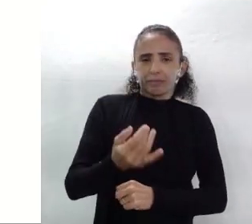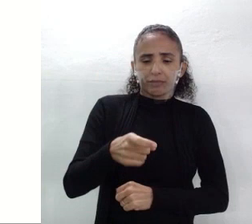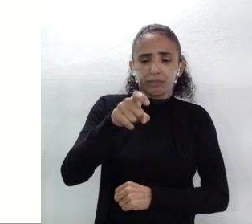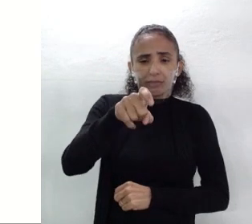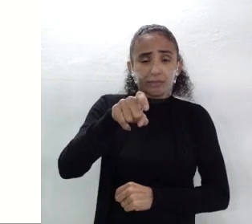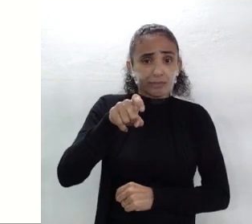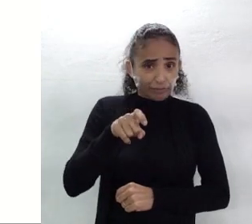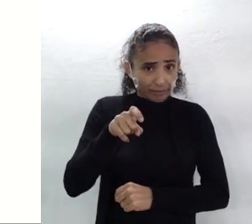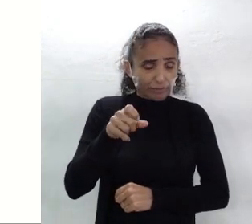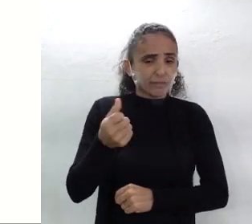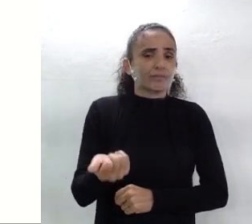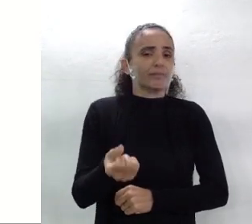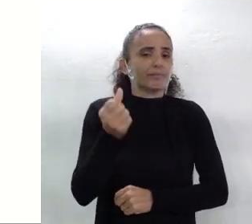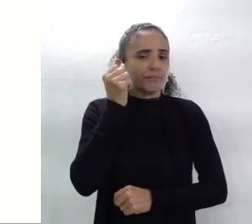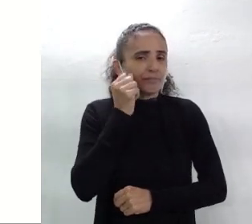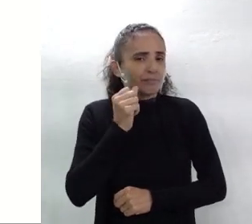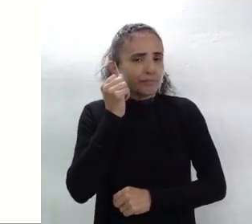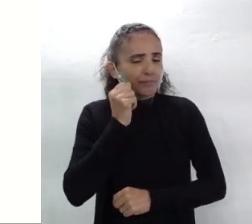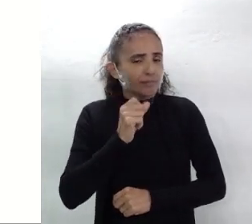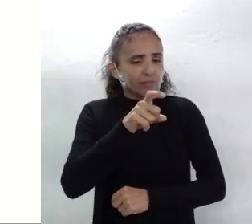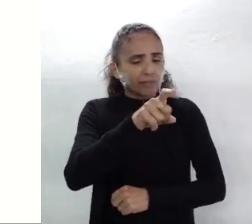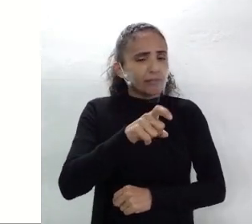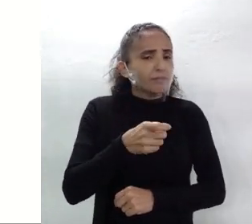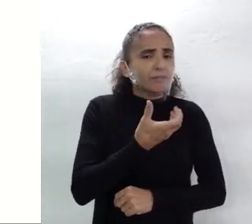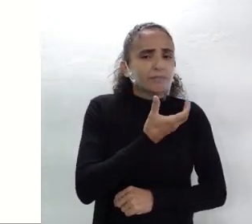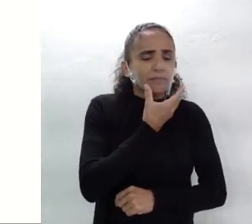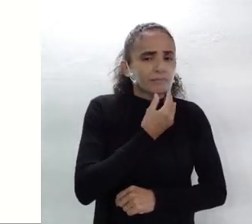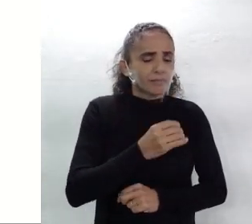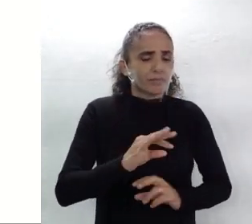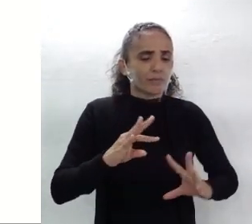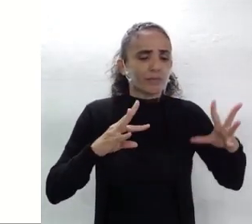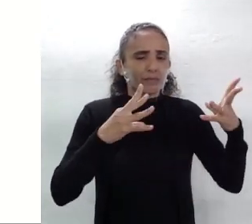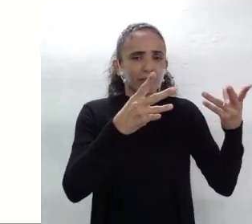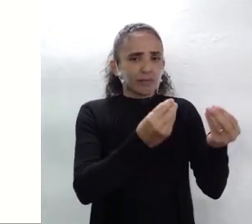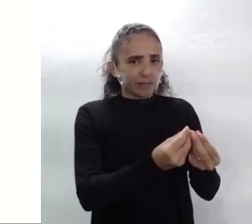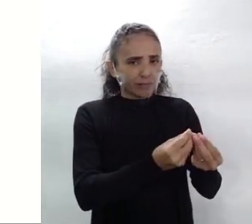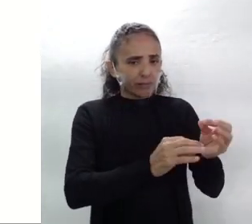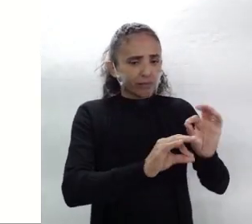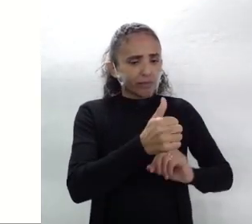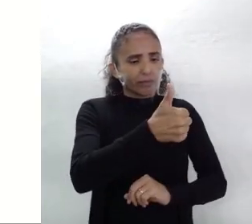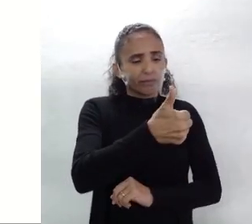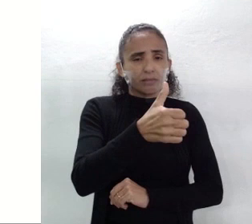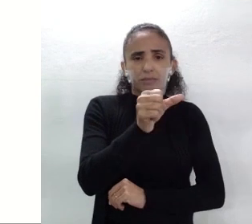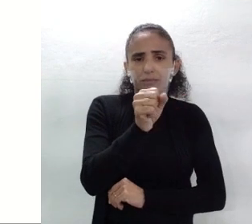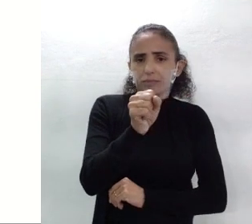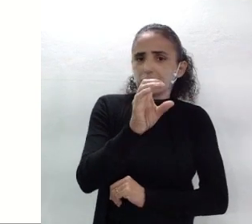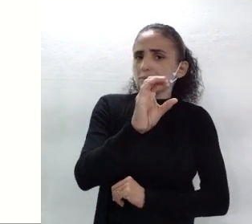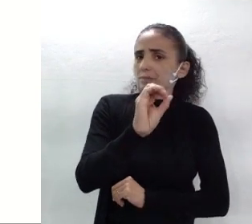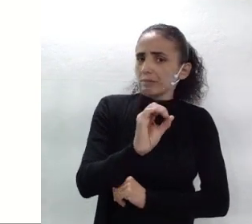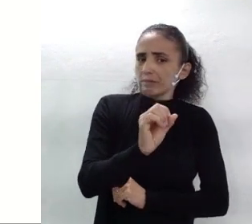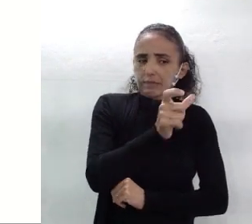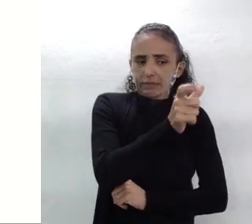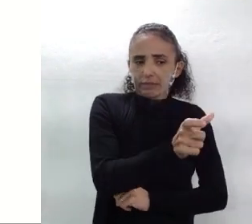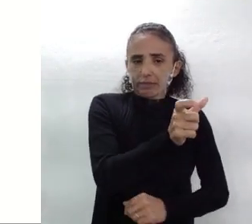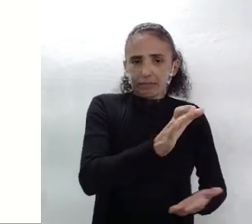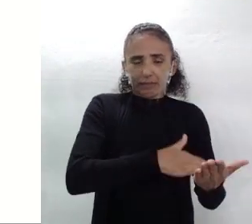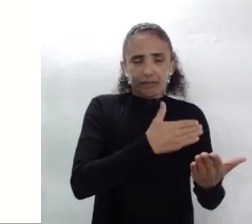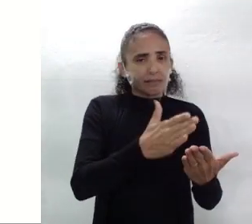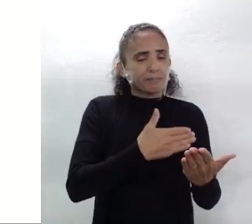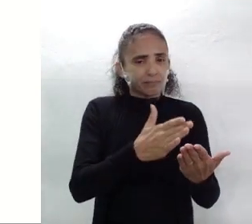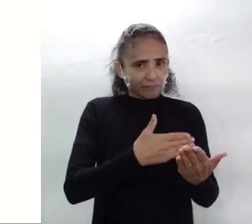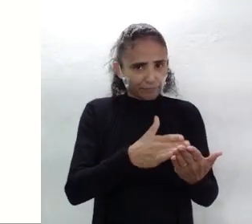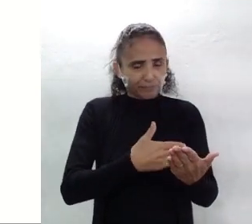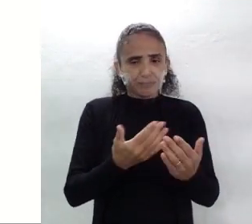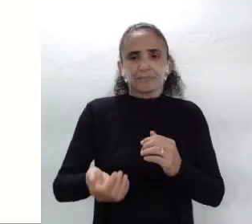iguais. Então, X meninos mais X meninas vai ser igual ao total, que é de 180